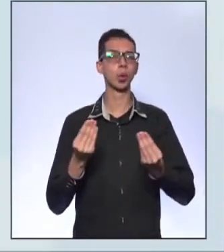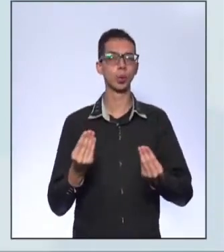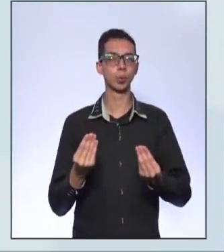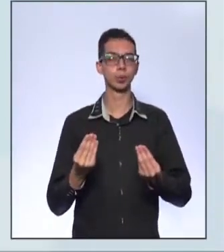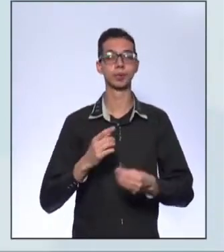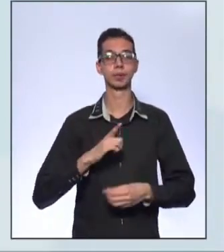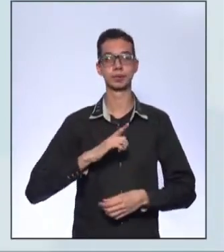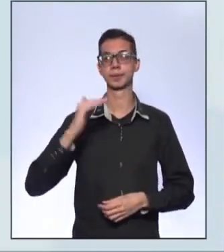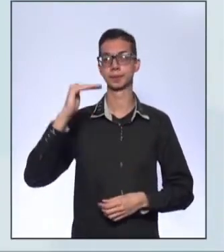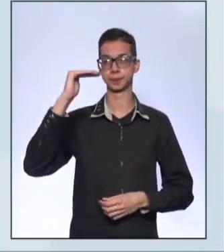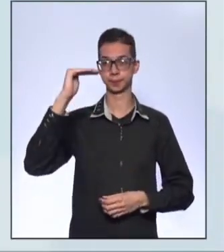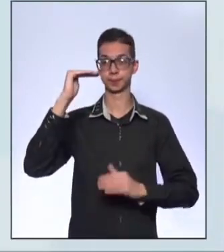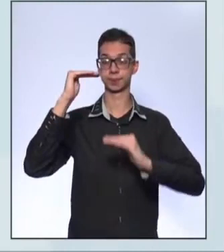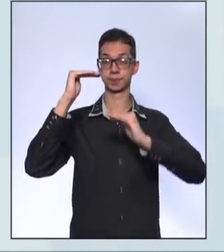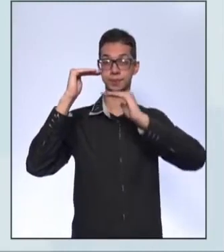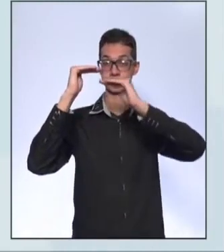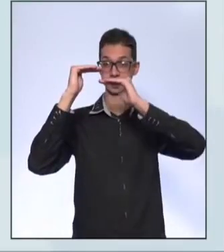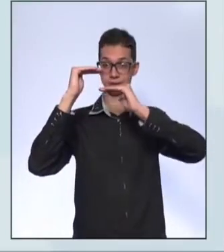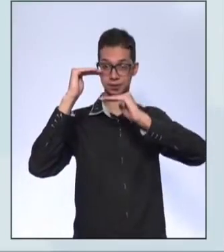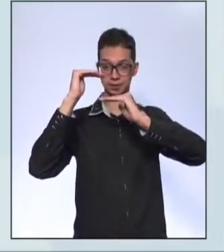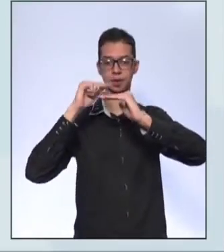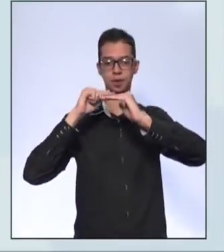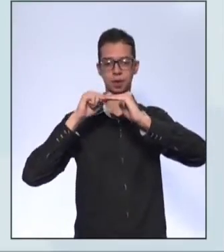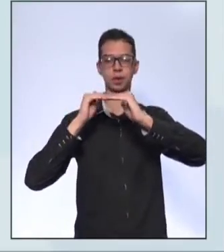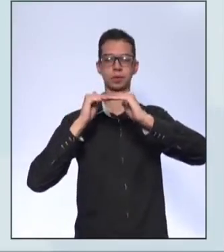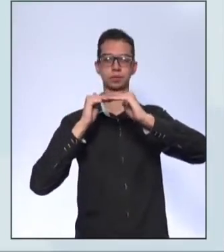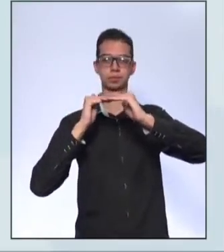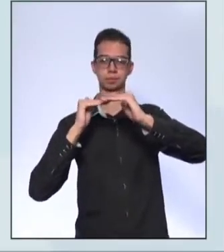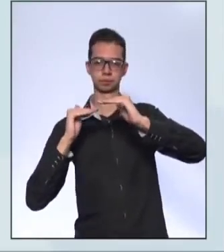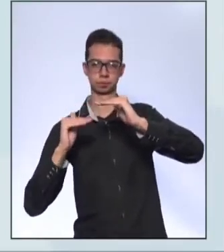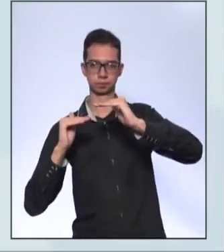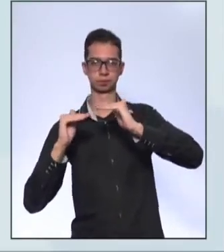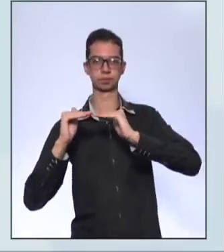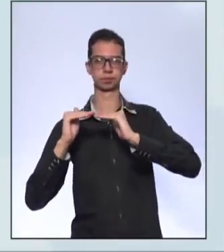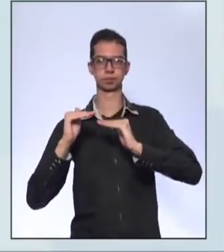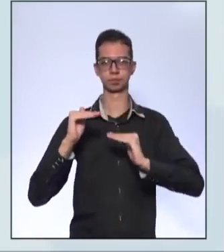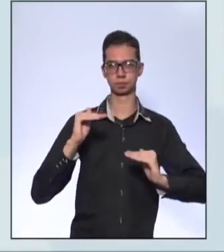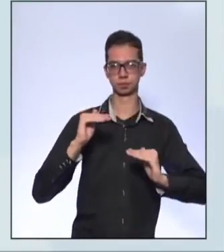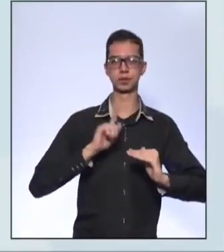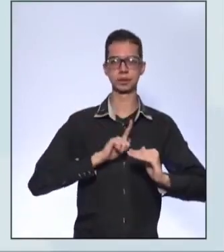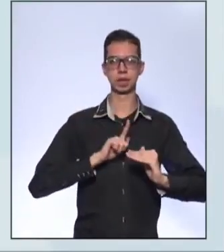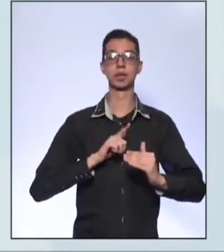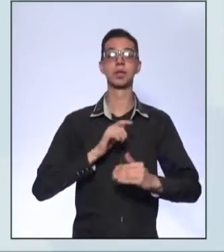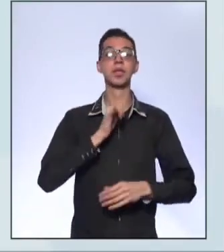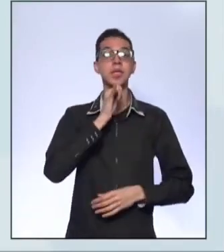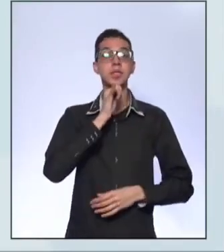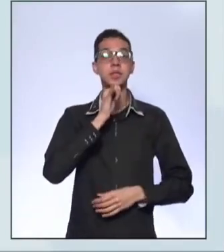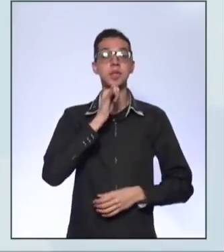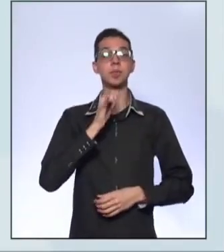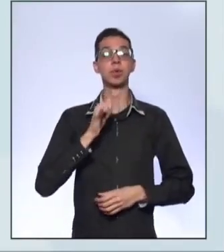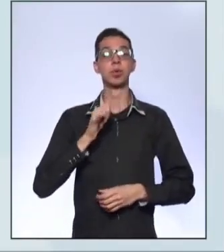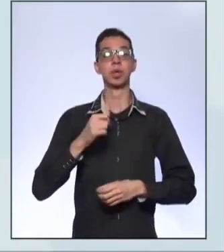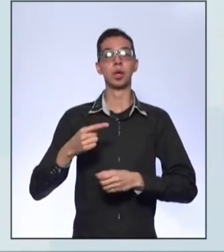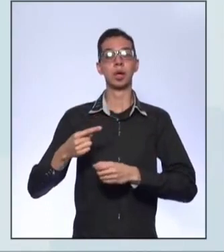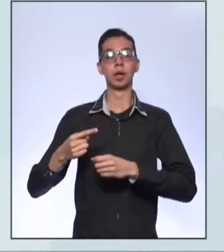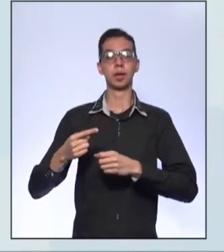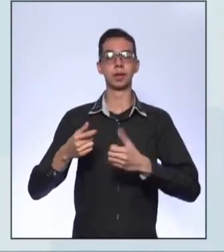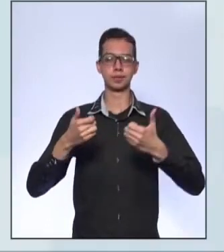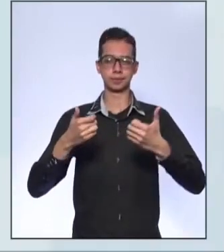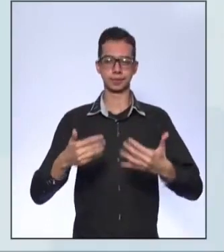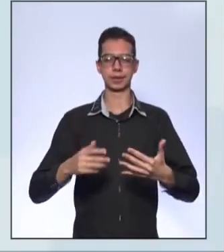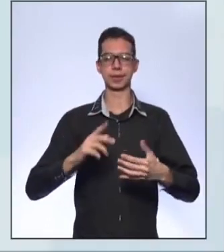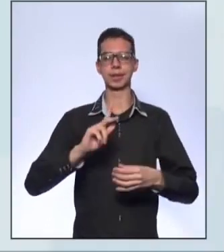dois ou três subníveis A então nós temos níveis que nós chamamos em níveis hierárquicos urbanos que aí vão prevalecer